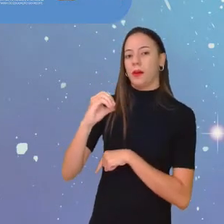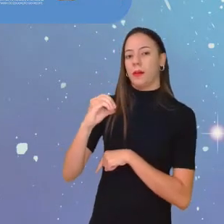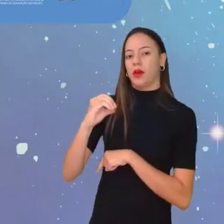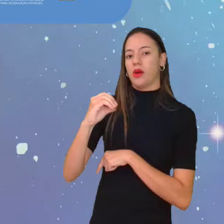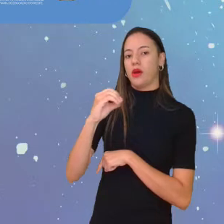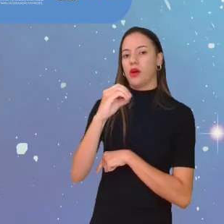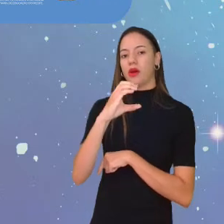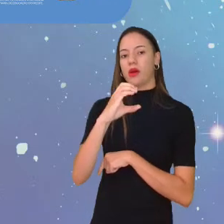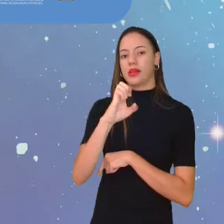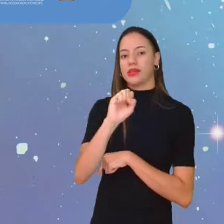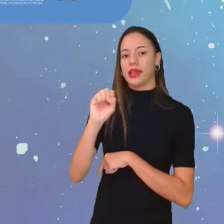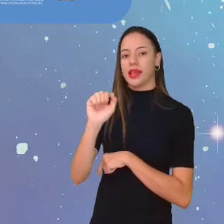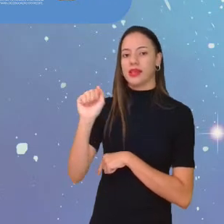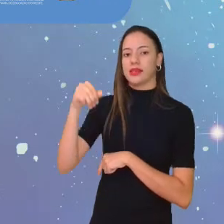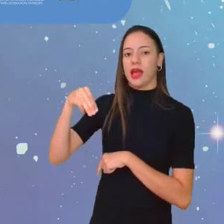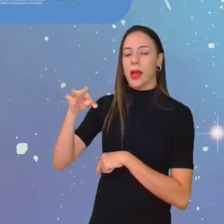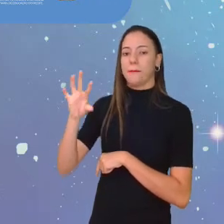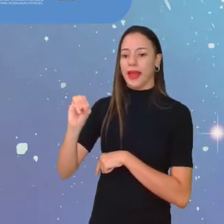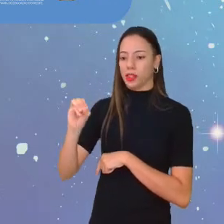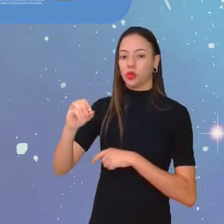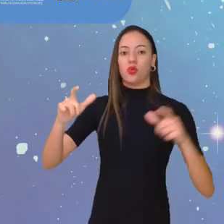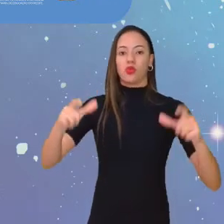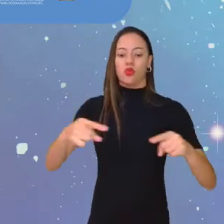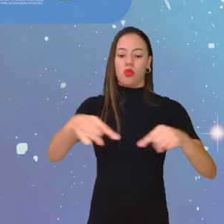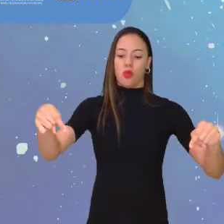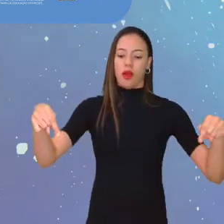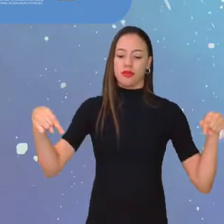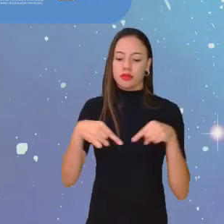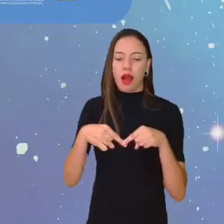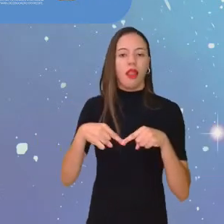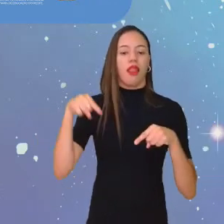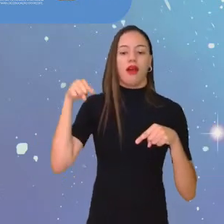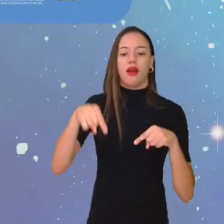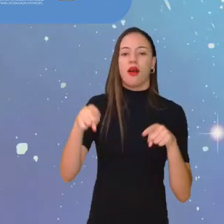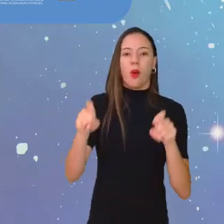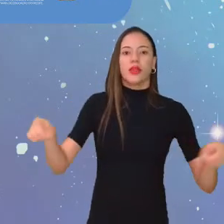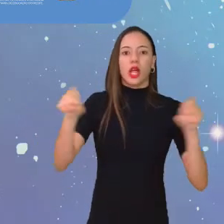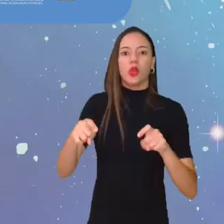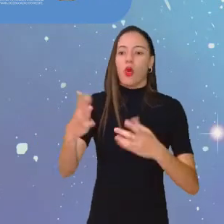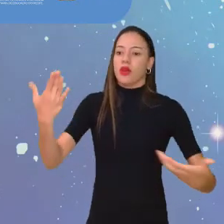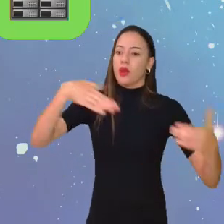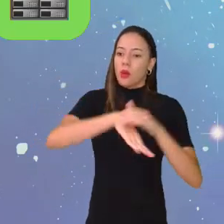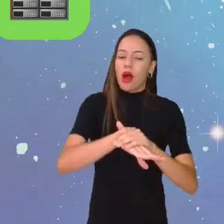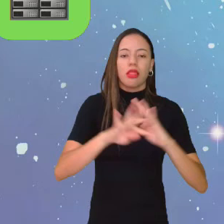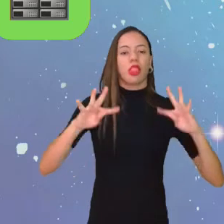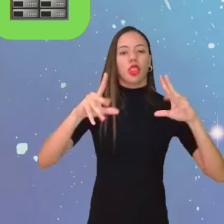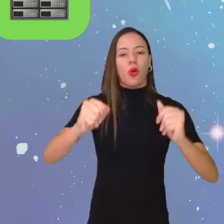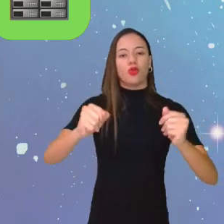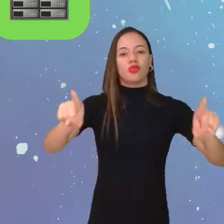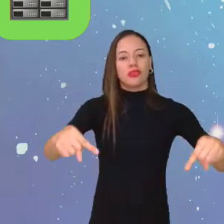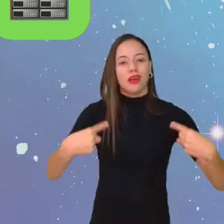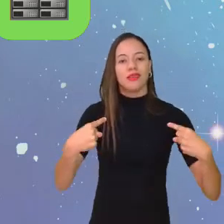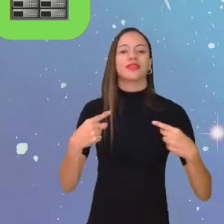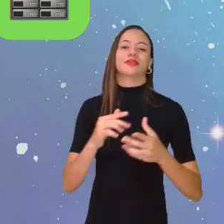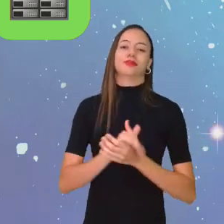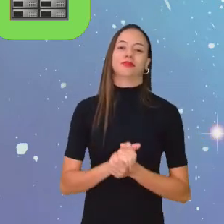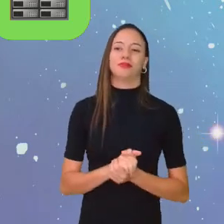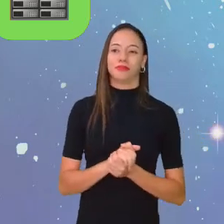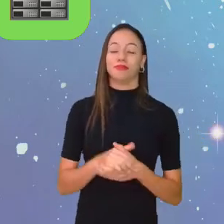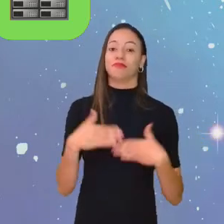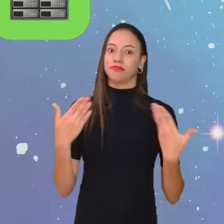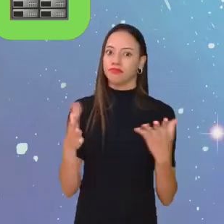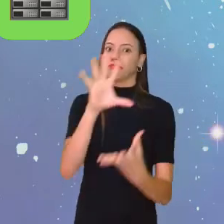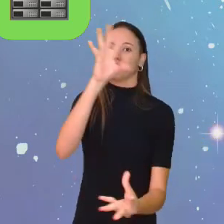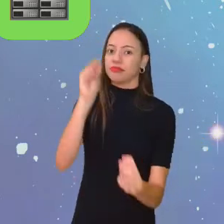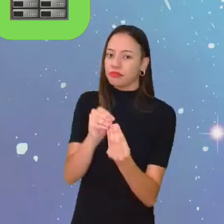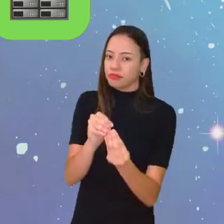ali, é onde vai estar guardado, de fato, os desafios que eles mandam aí, tá certo? Então,